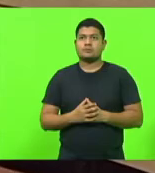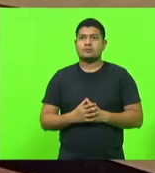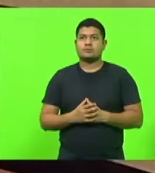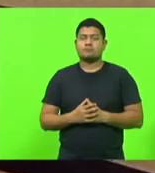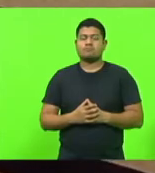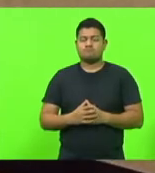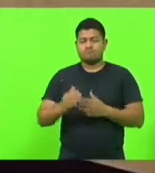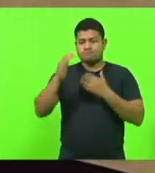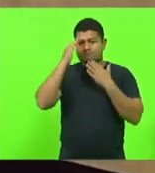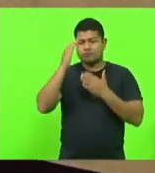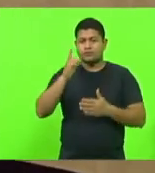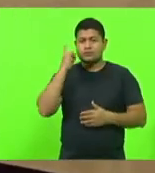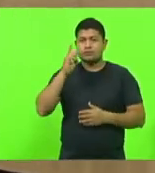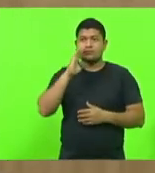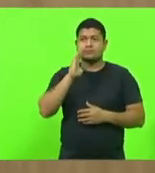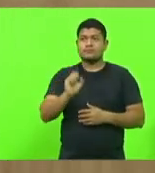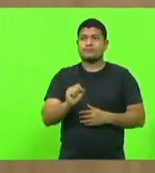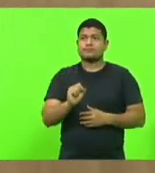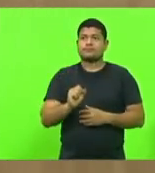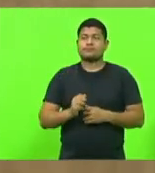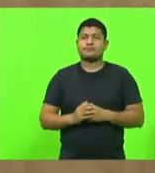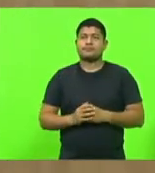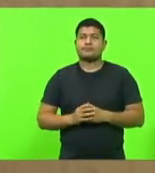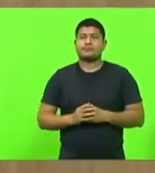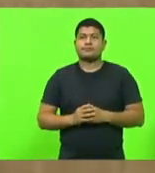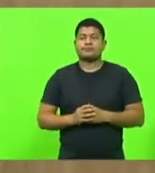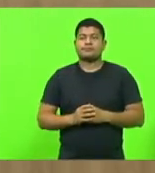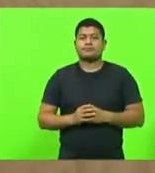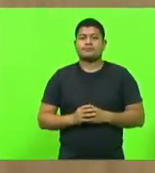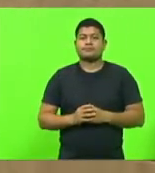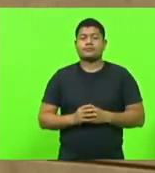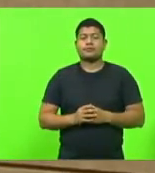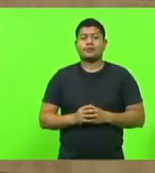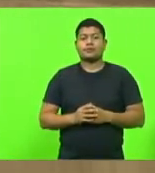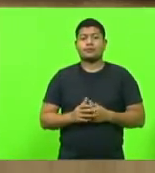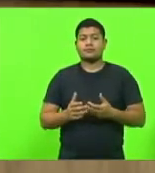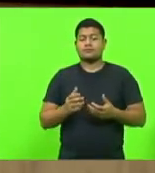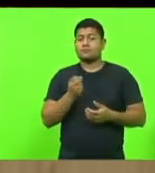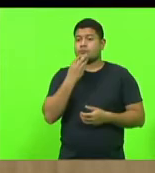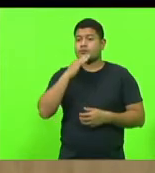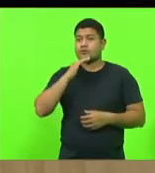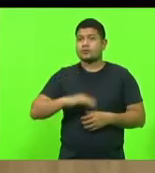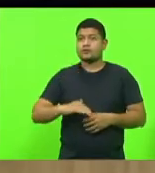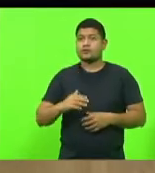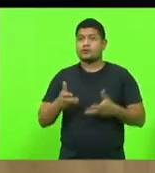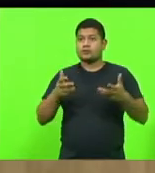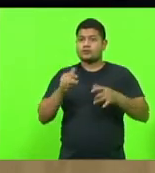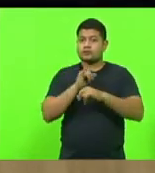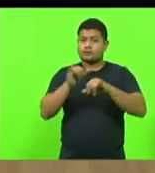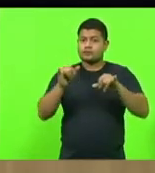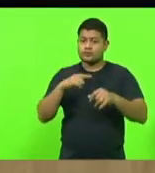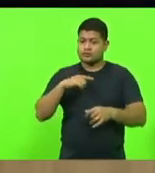compreensão. Boa tarde, senhores deputados. Quero alertar que alguém deixou um celular aqui.